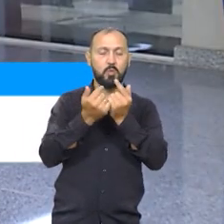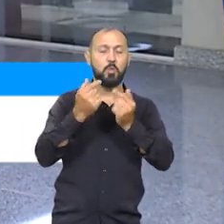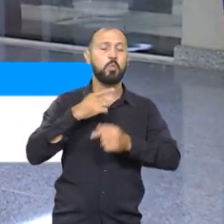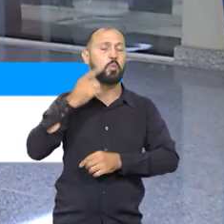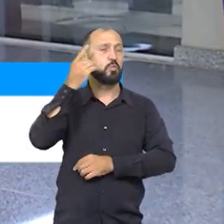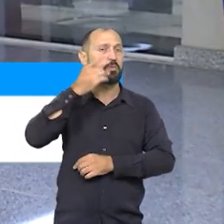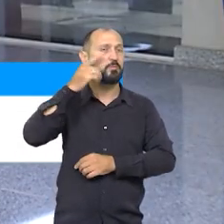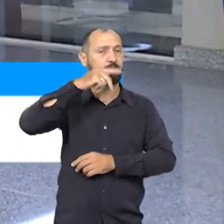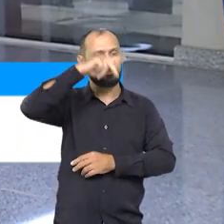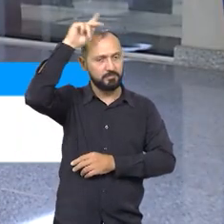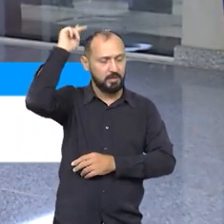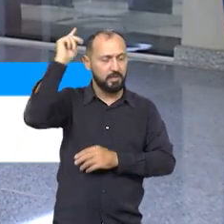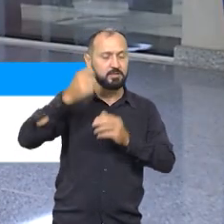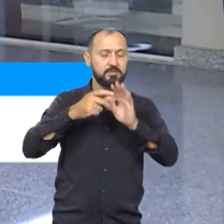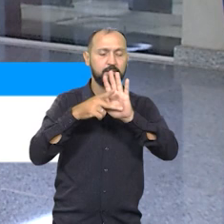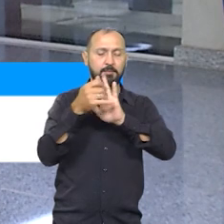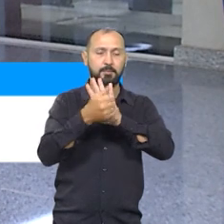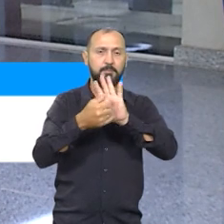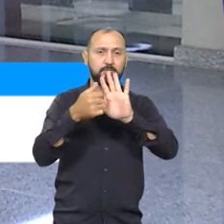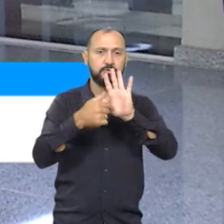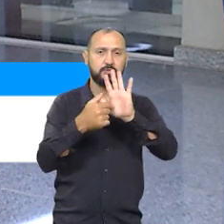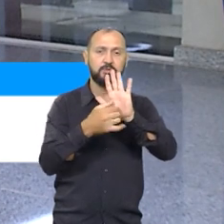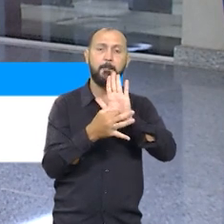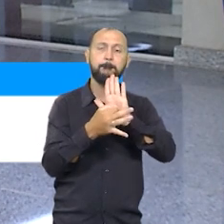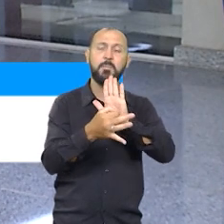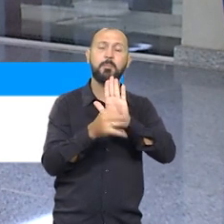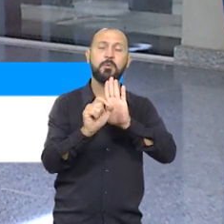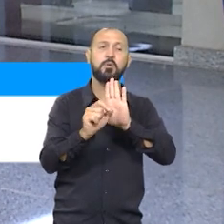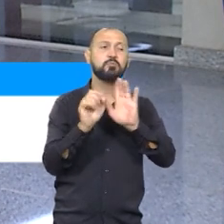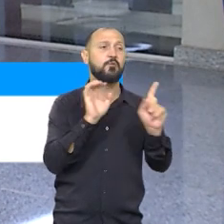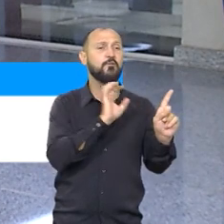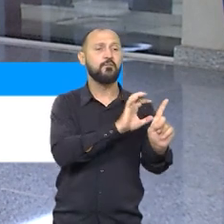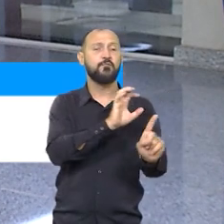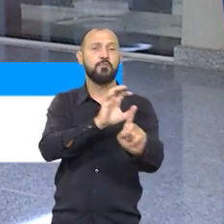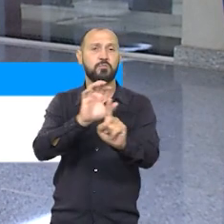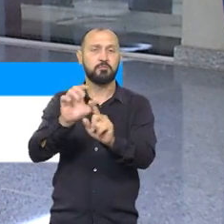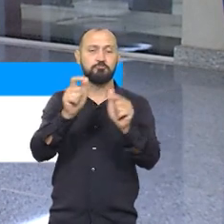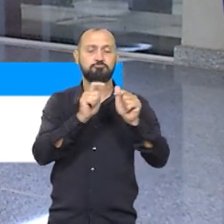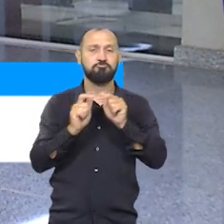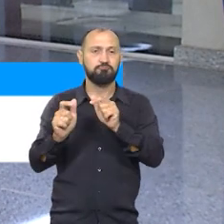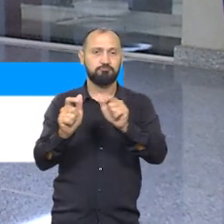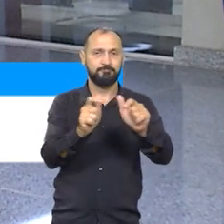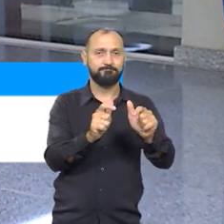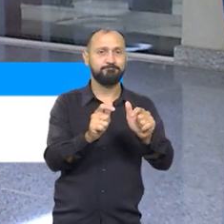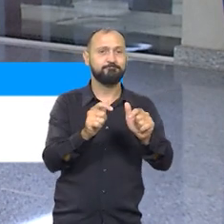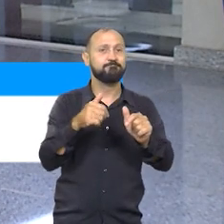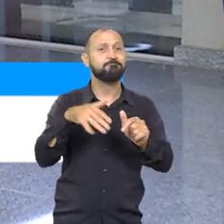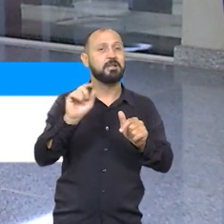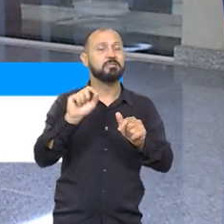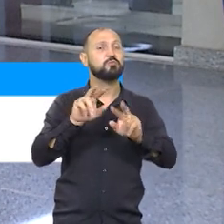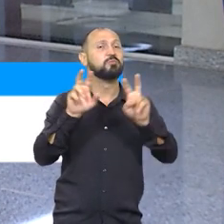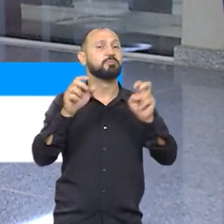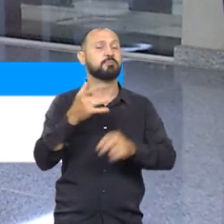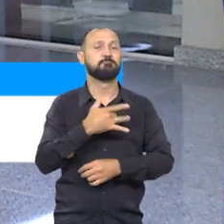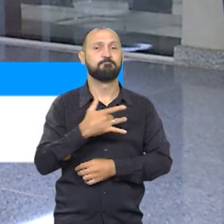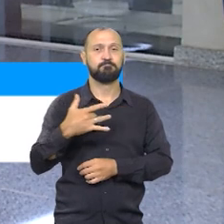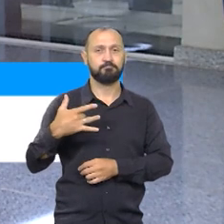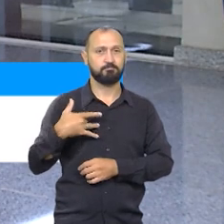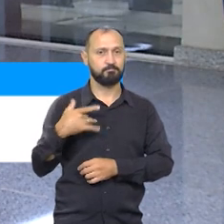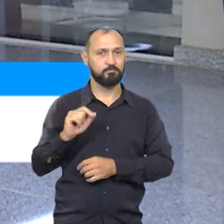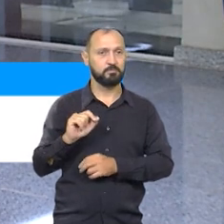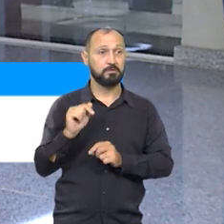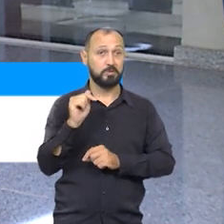Paulo Correia destacou que a proposta deve impactar diretamente em outras áreas principalmente na saúde